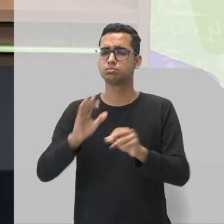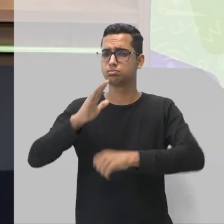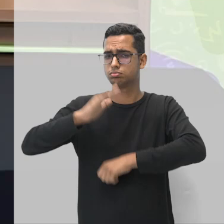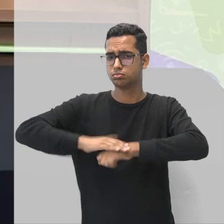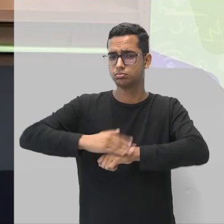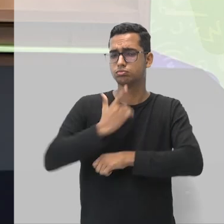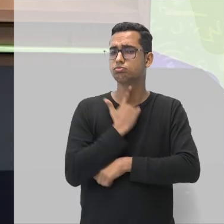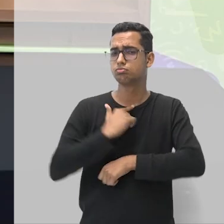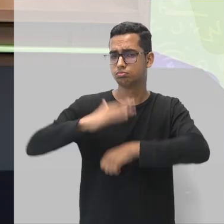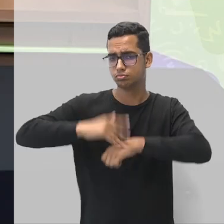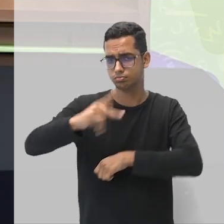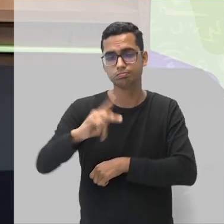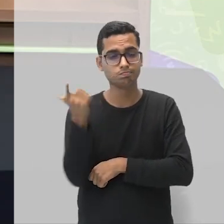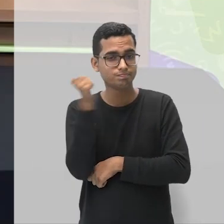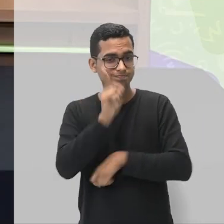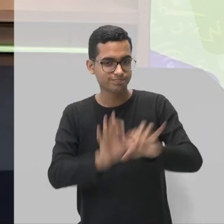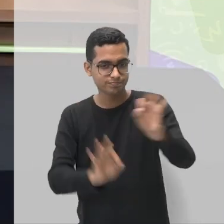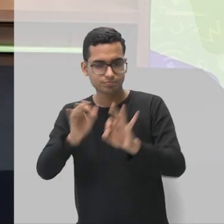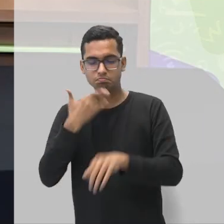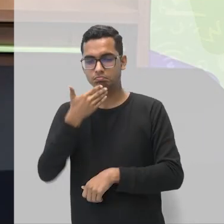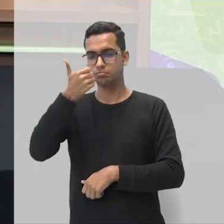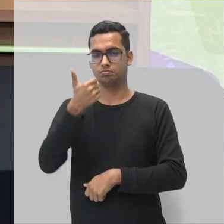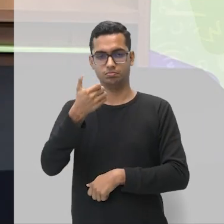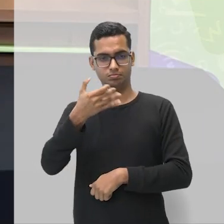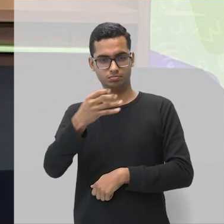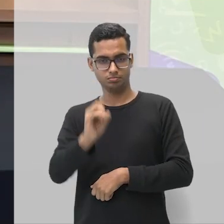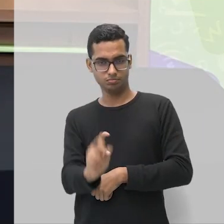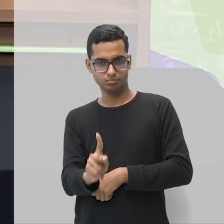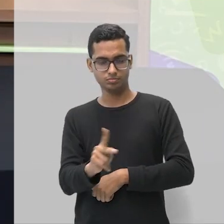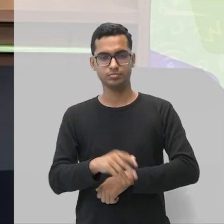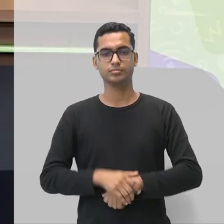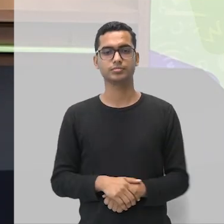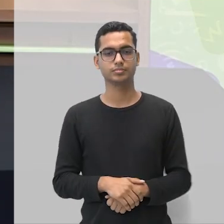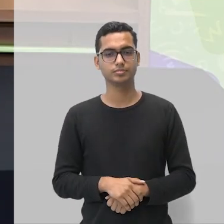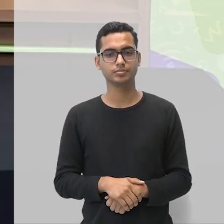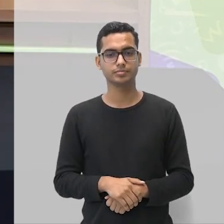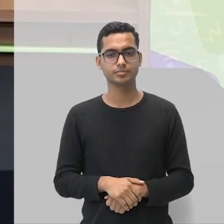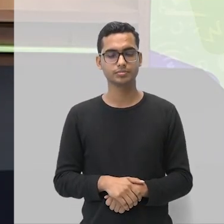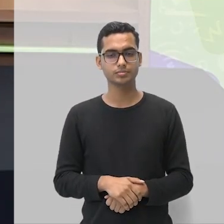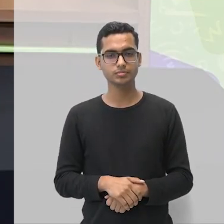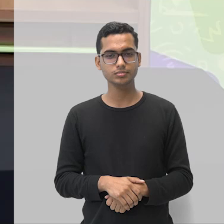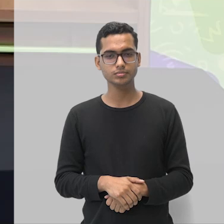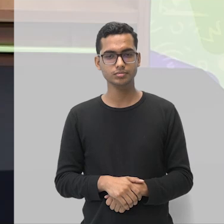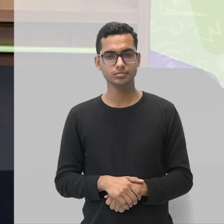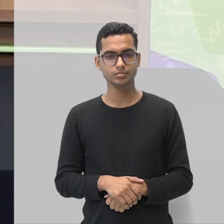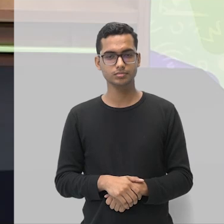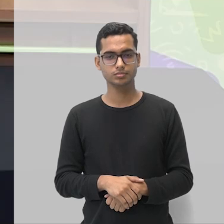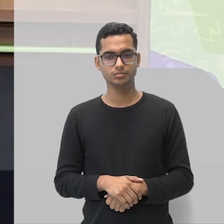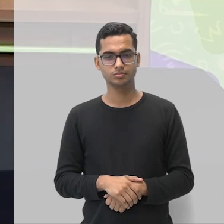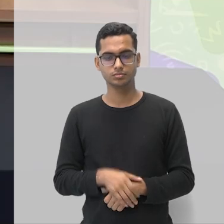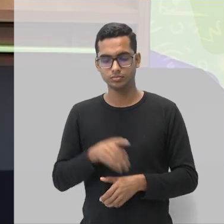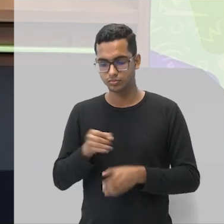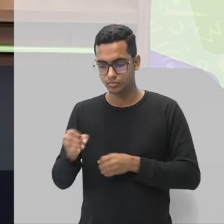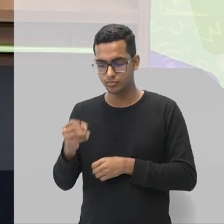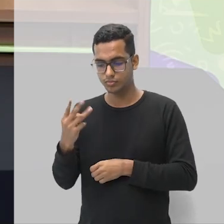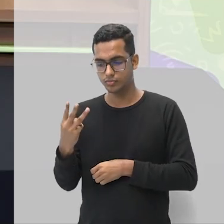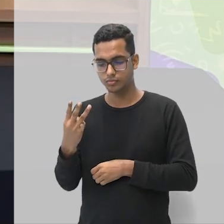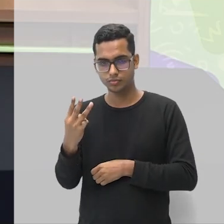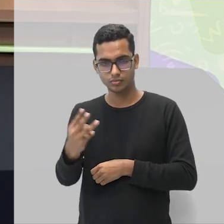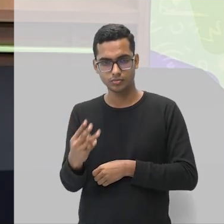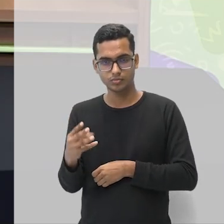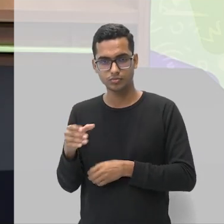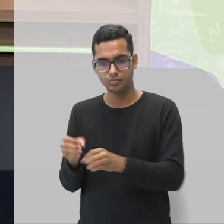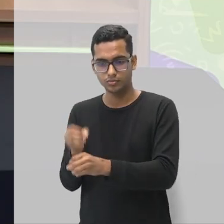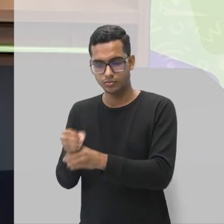você achar melhor, tá? Então eu vou organizar dessa seguinte forma. Vou colar aqui, ó, 3 aqui e mais 3